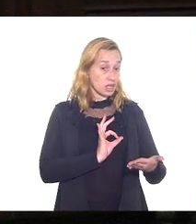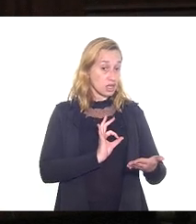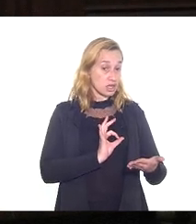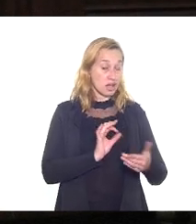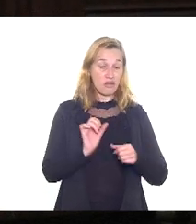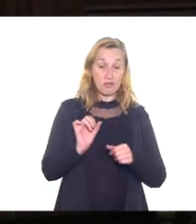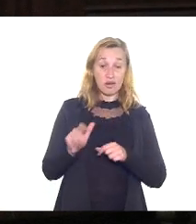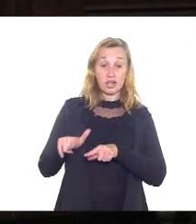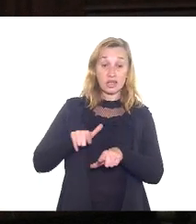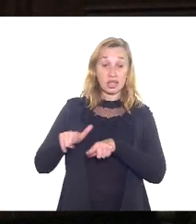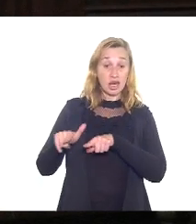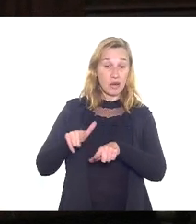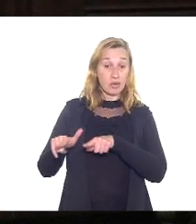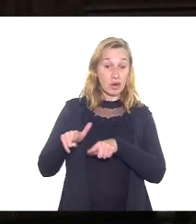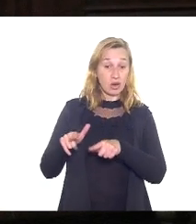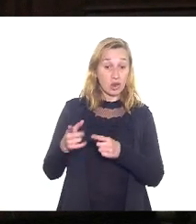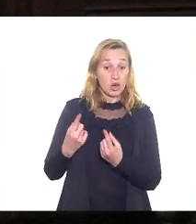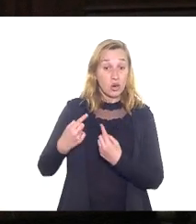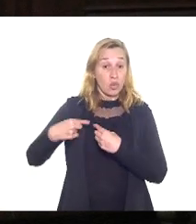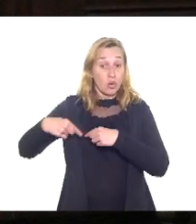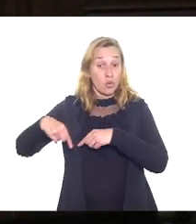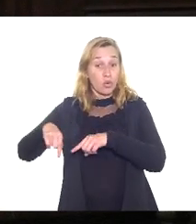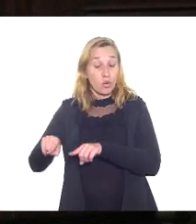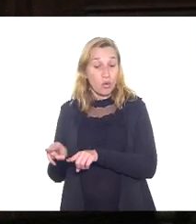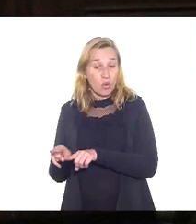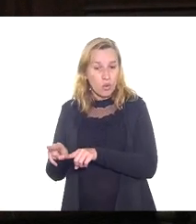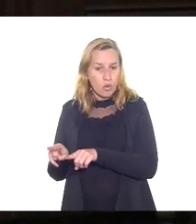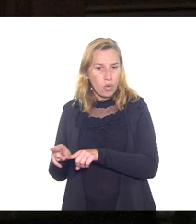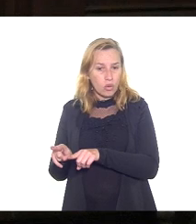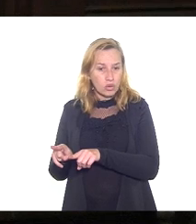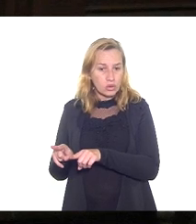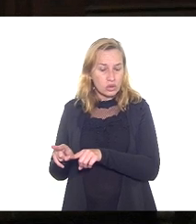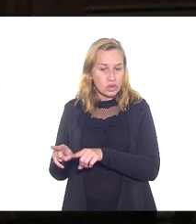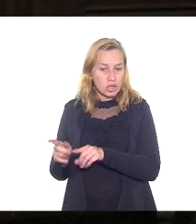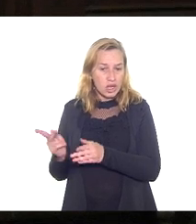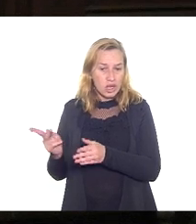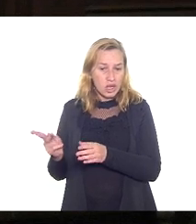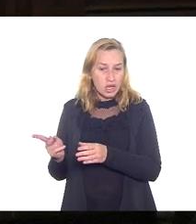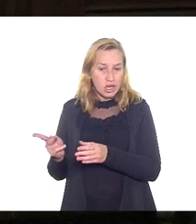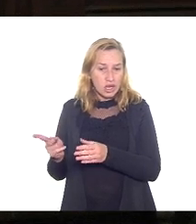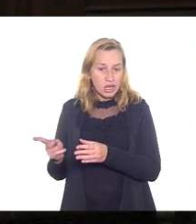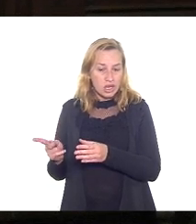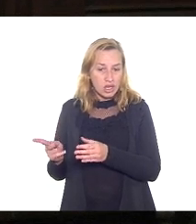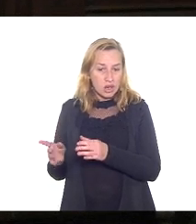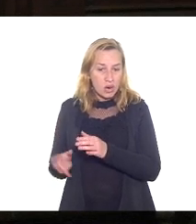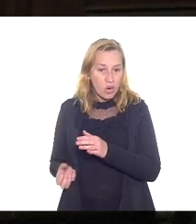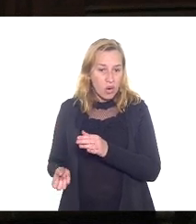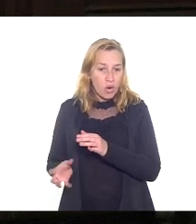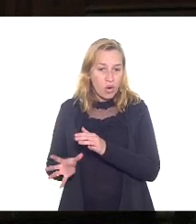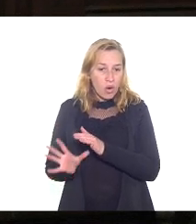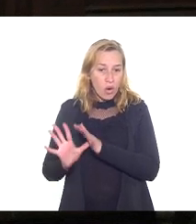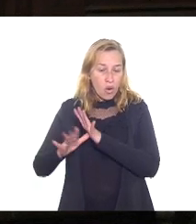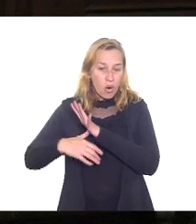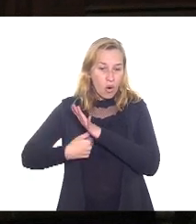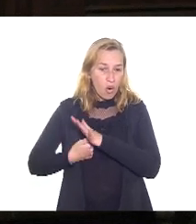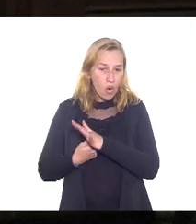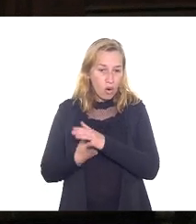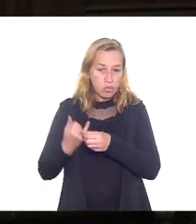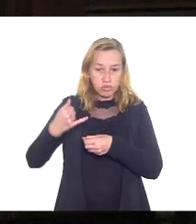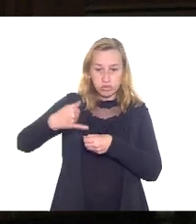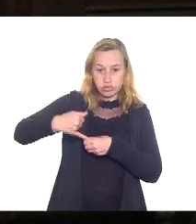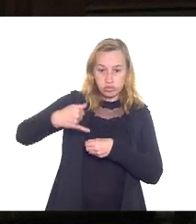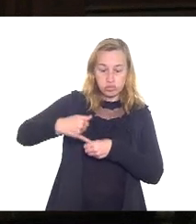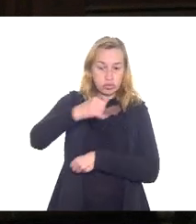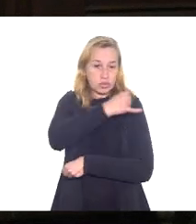operação contra fraude em bombas de combustíveis no Rio de Janeiro.